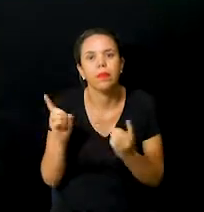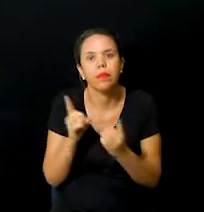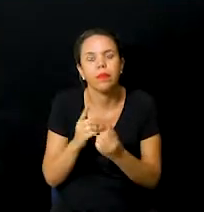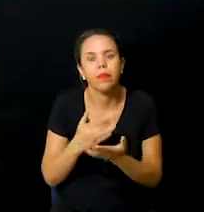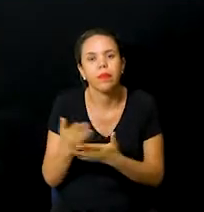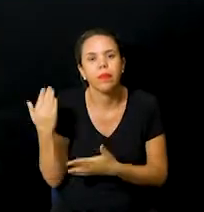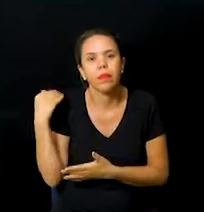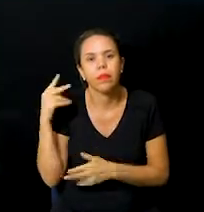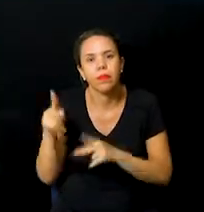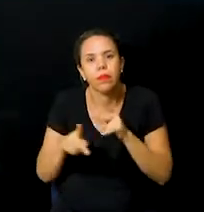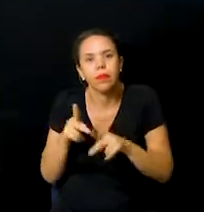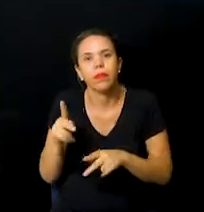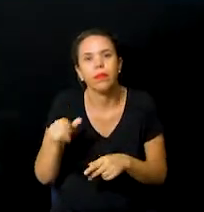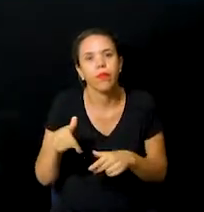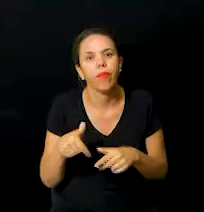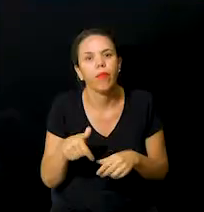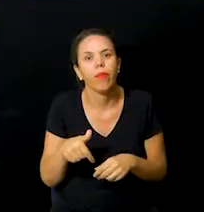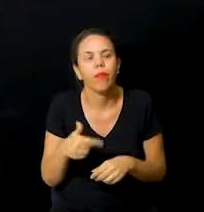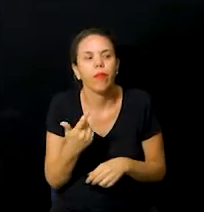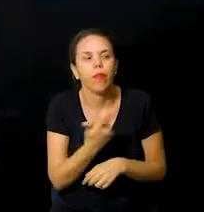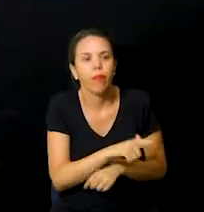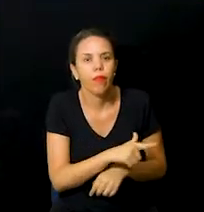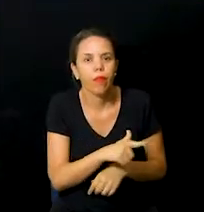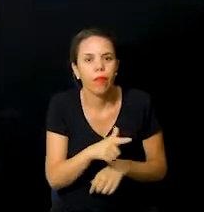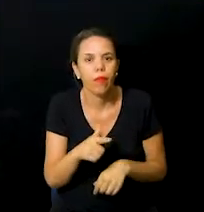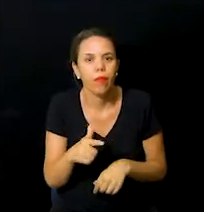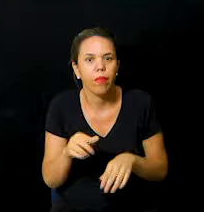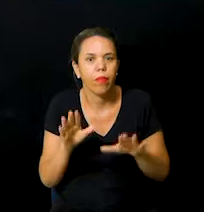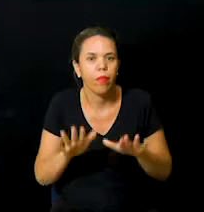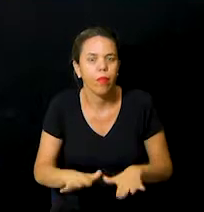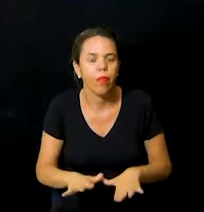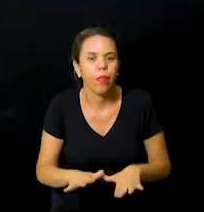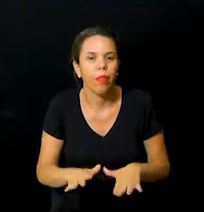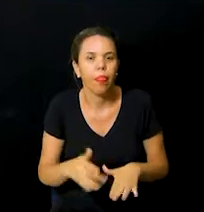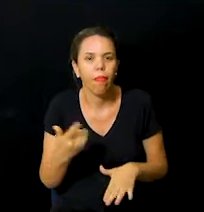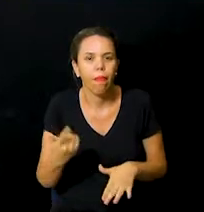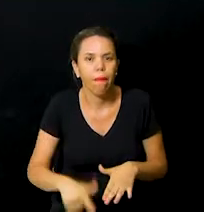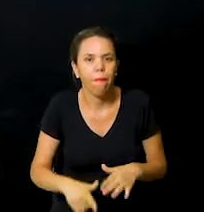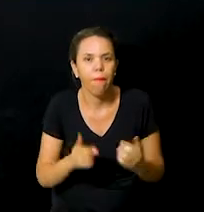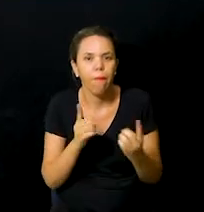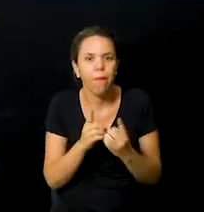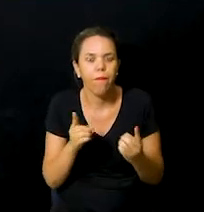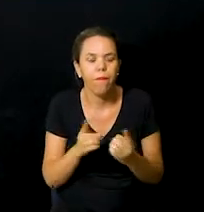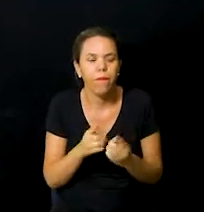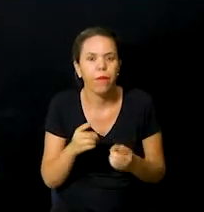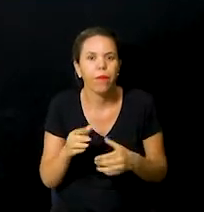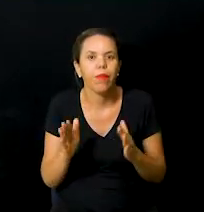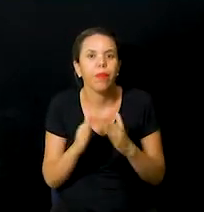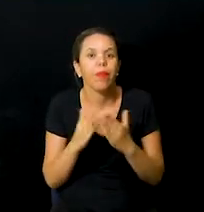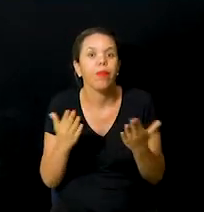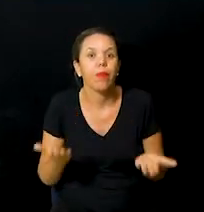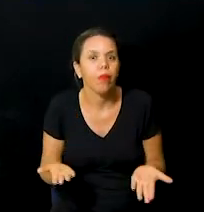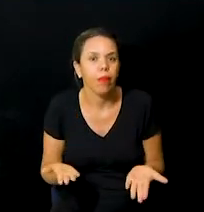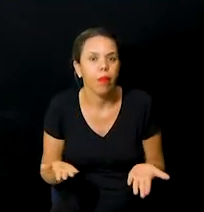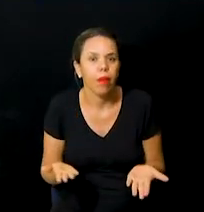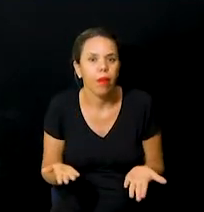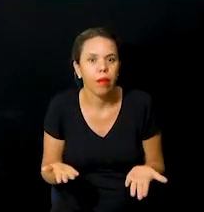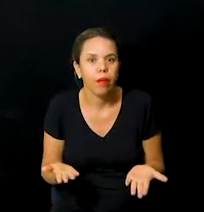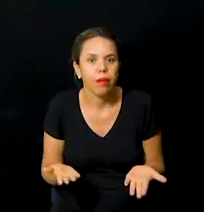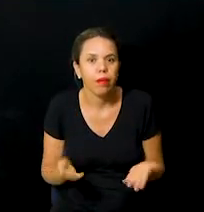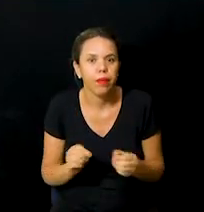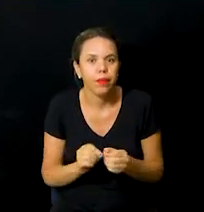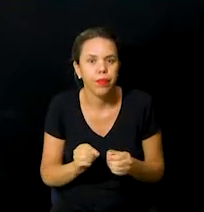atender no início alguns conhecidos, depois montou o seu lugar físico e passou a atender alguns atendem em casa, mas